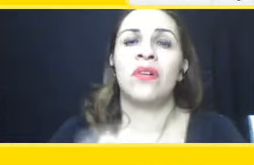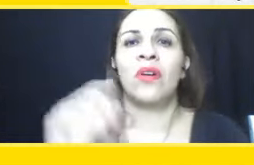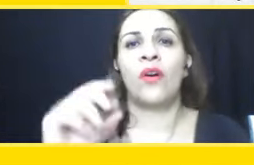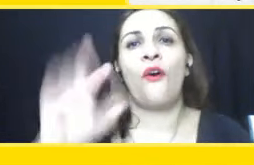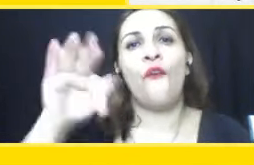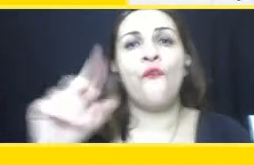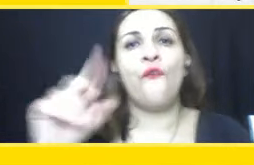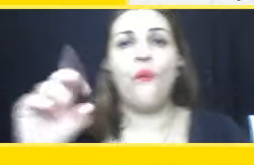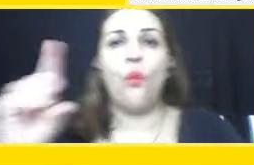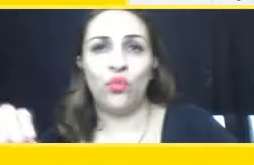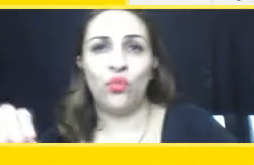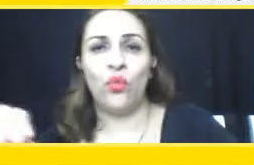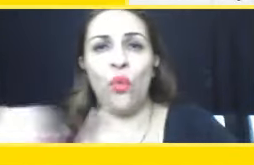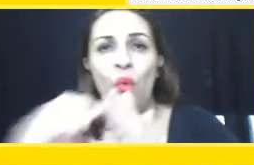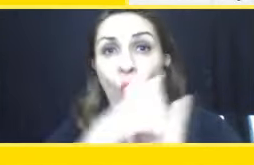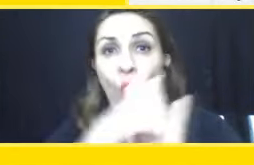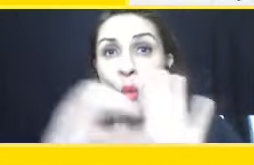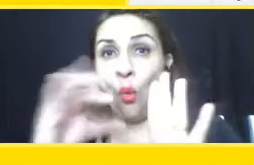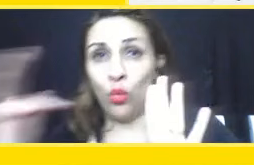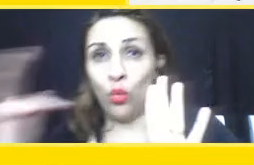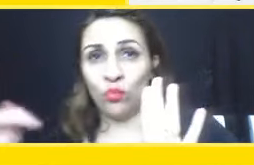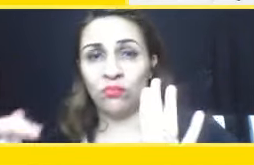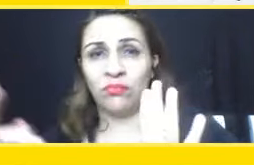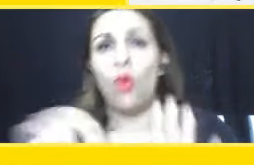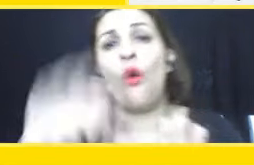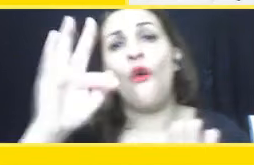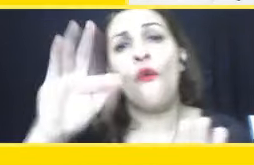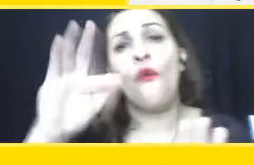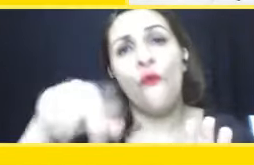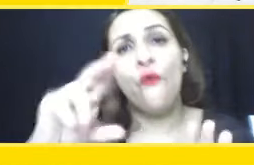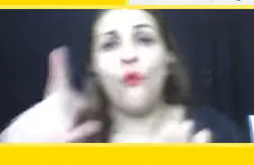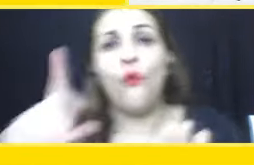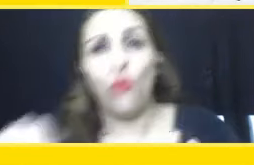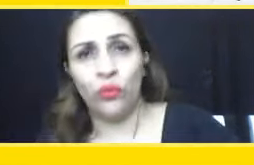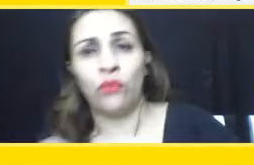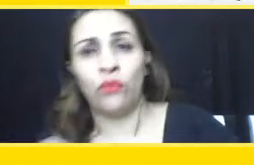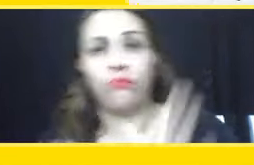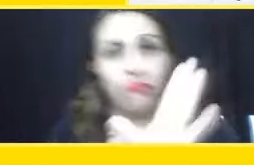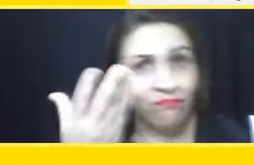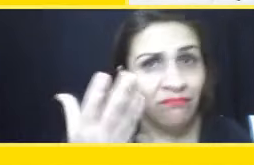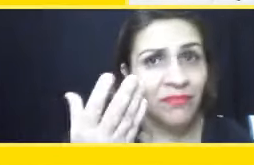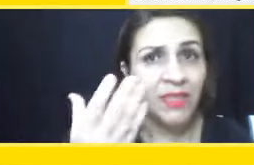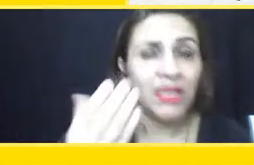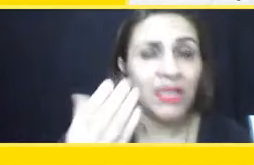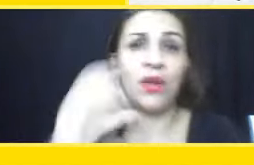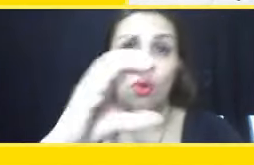Constitucional, que, lembrando, o Fundo Constitucional, ele foi criado pela